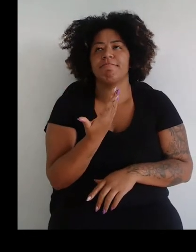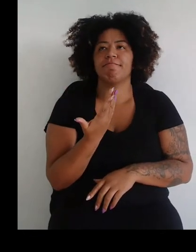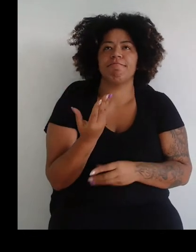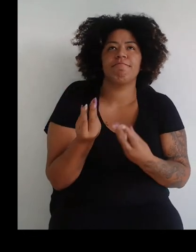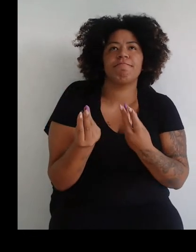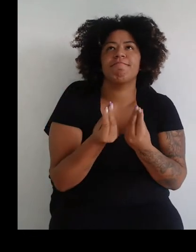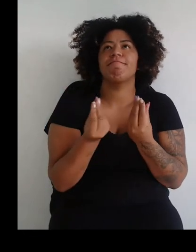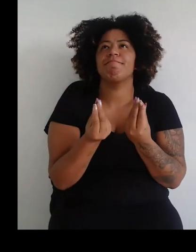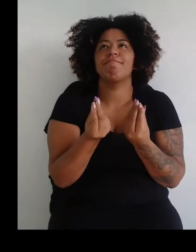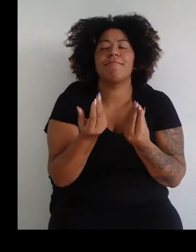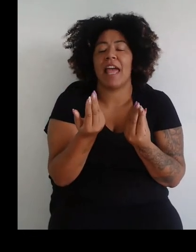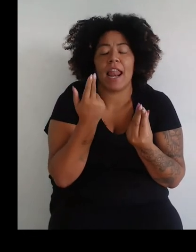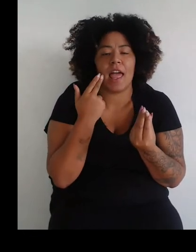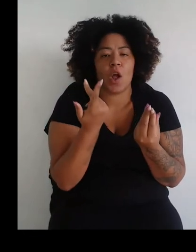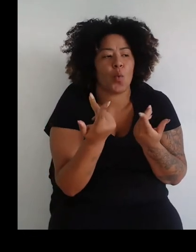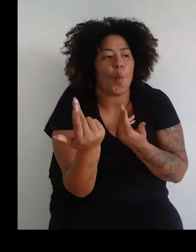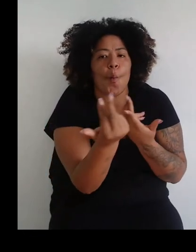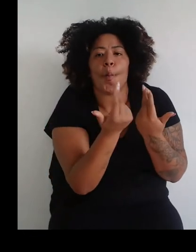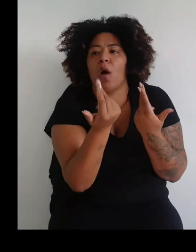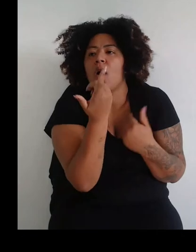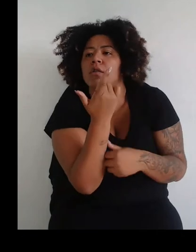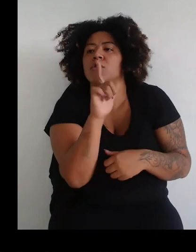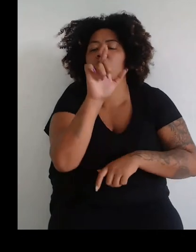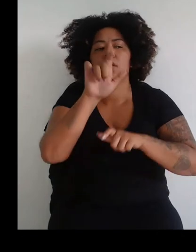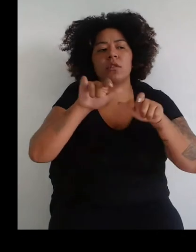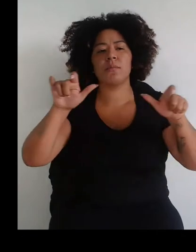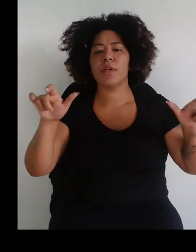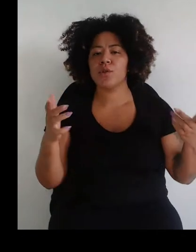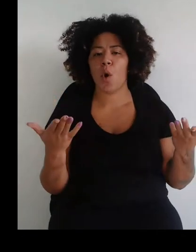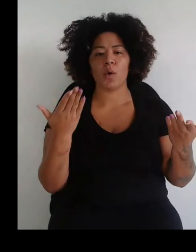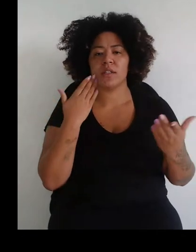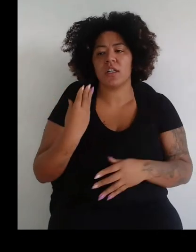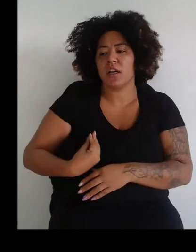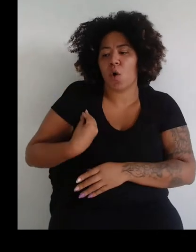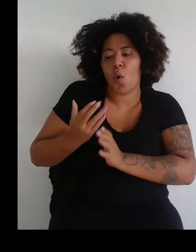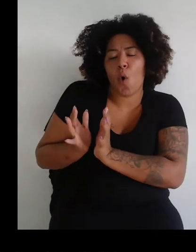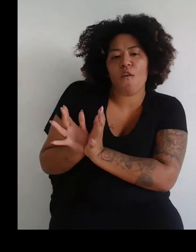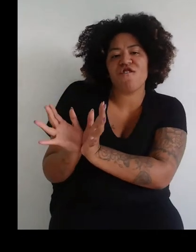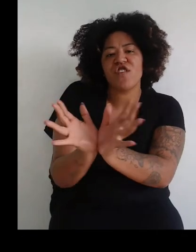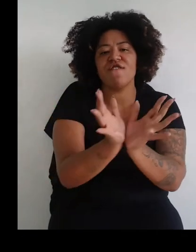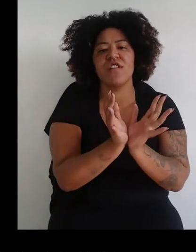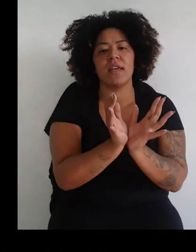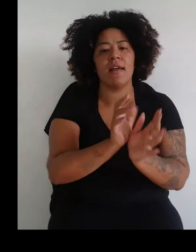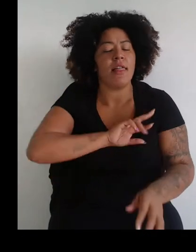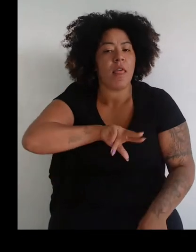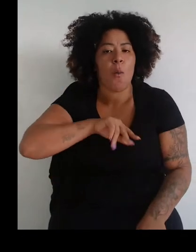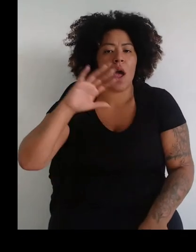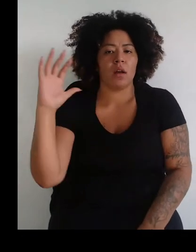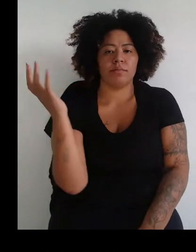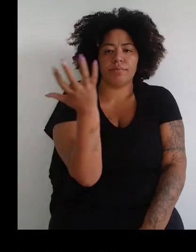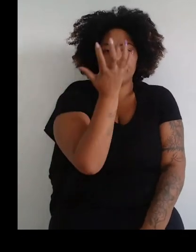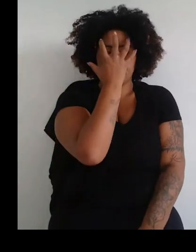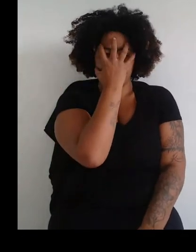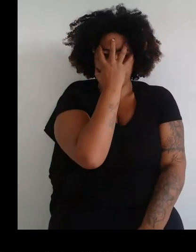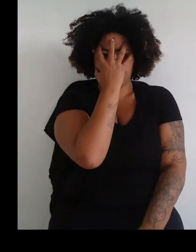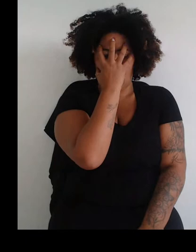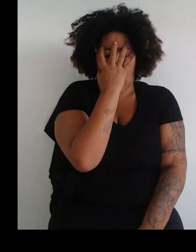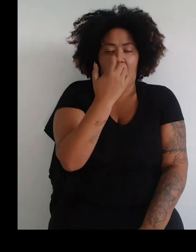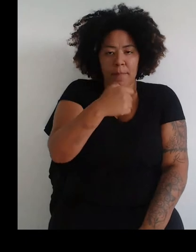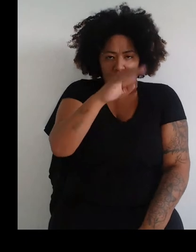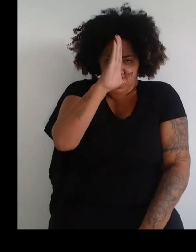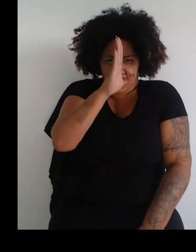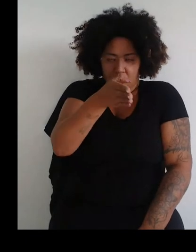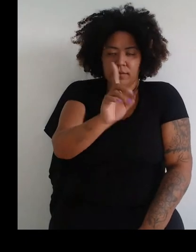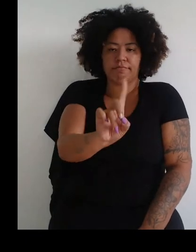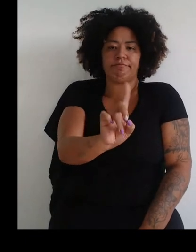distinguir igual as outras pessoas ao seu redor então não era a máscara da passagem heterossexual Não há nada